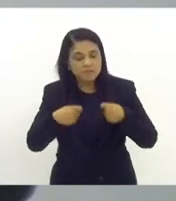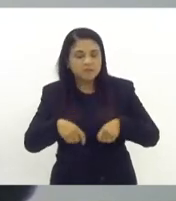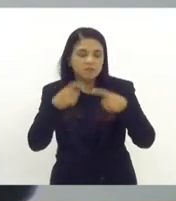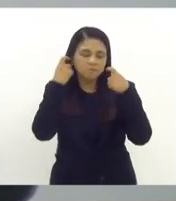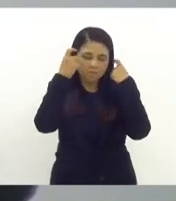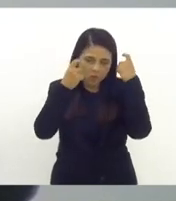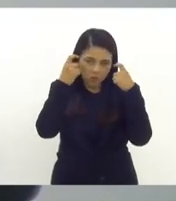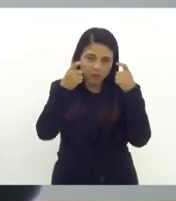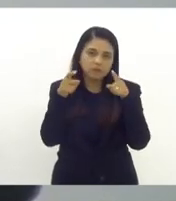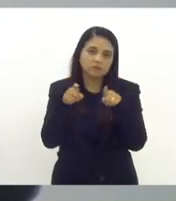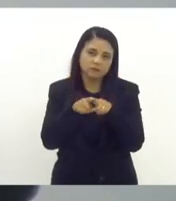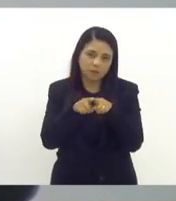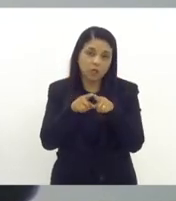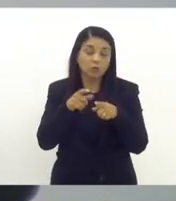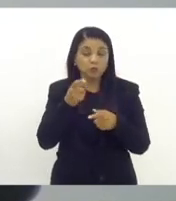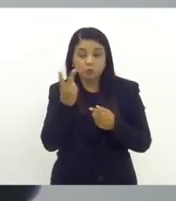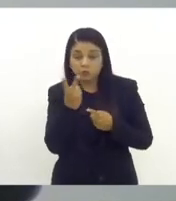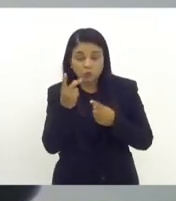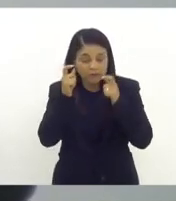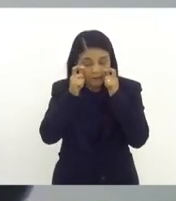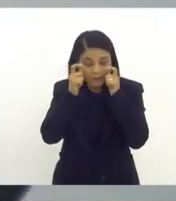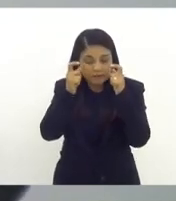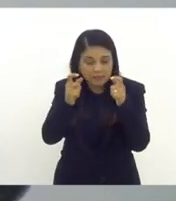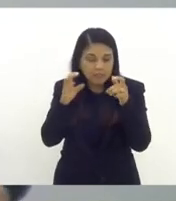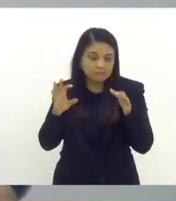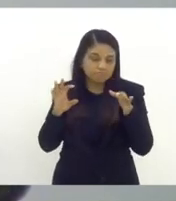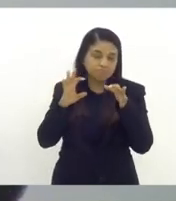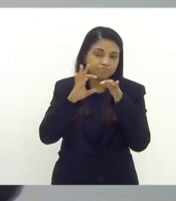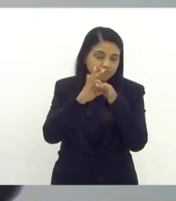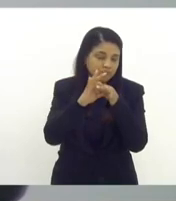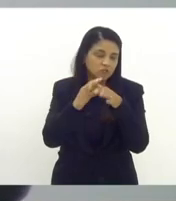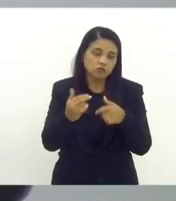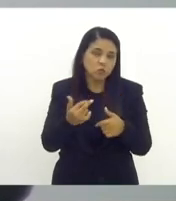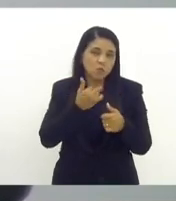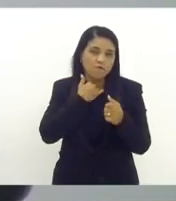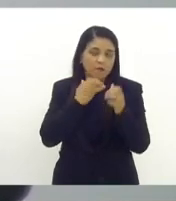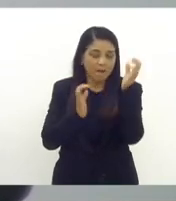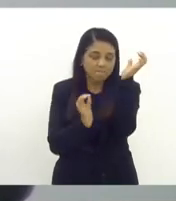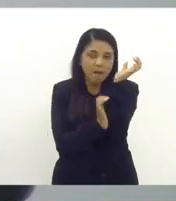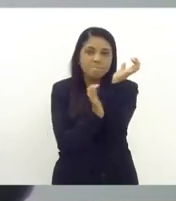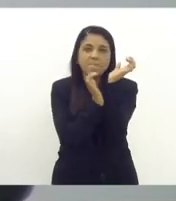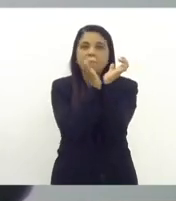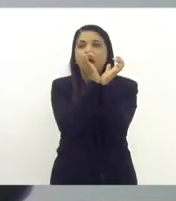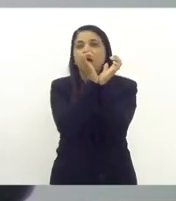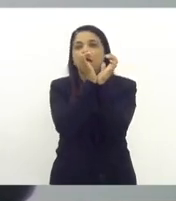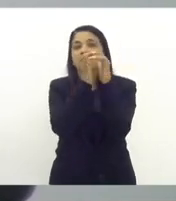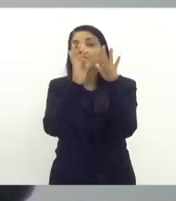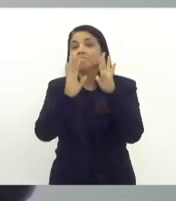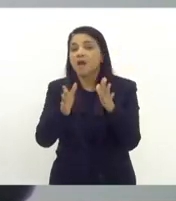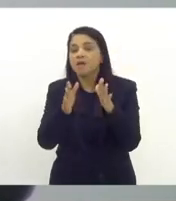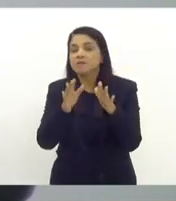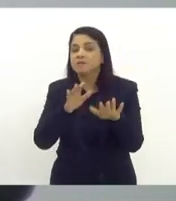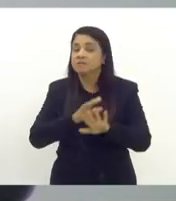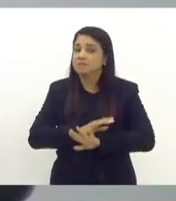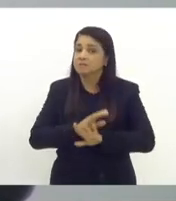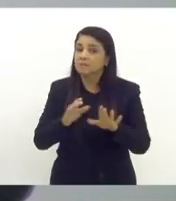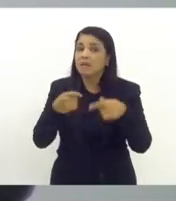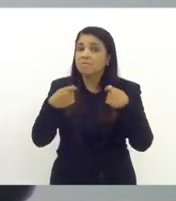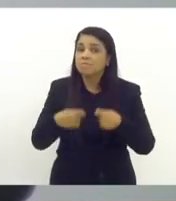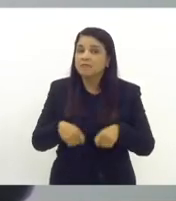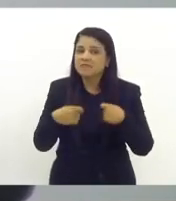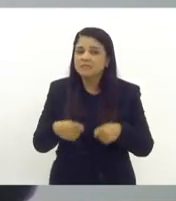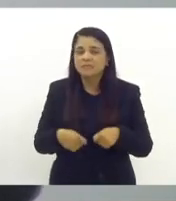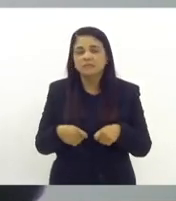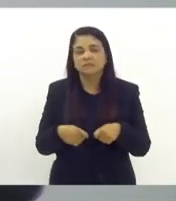a gente tem que harmonizar esses dois interesses eu sei que a gente não pode ficar presos a burocracias mas infelizmente a gente